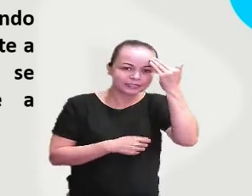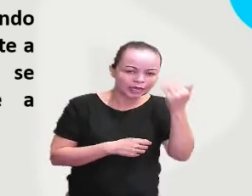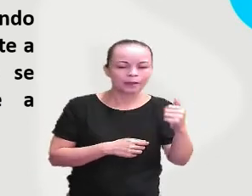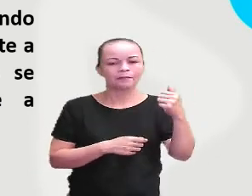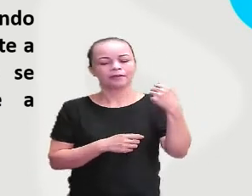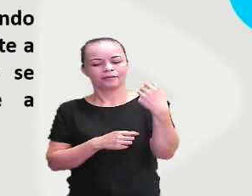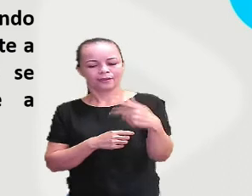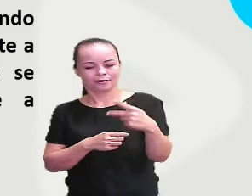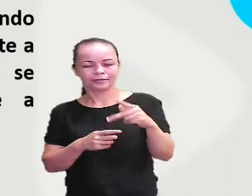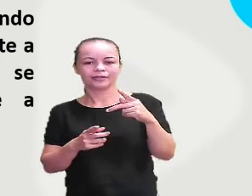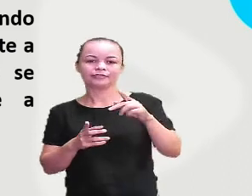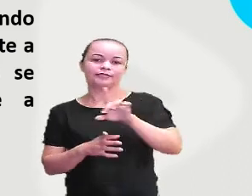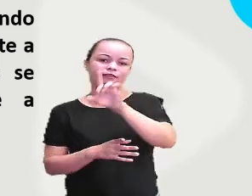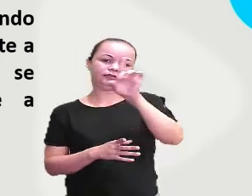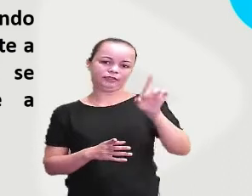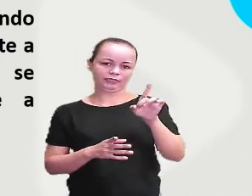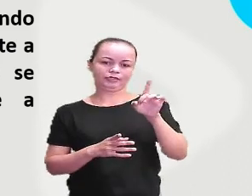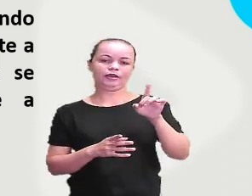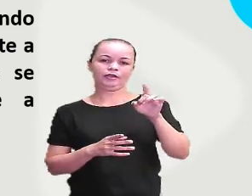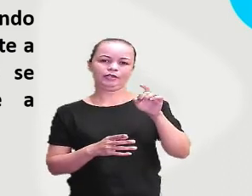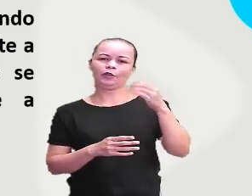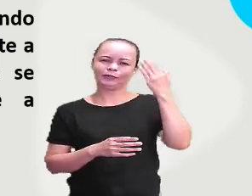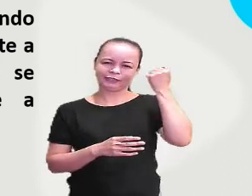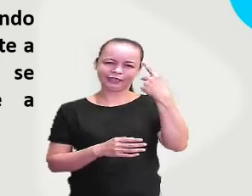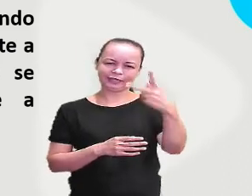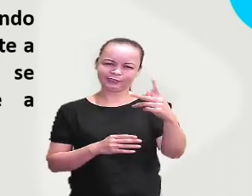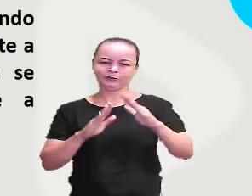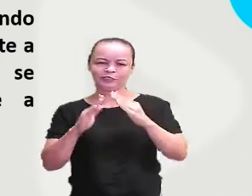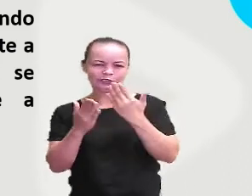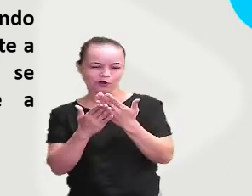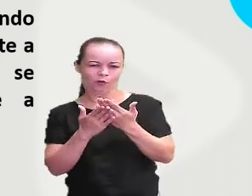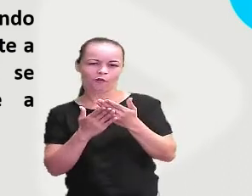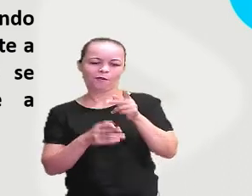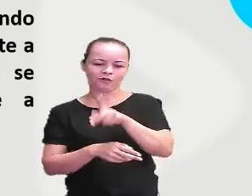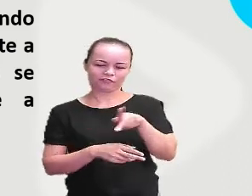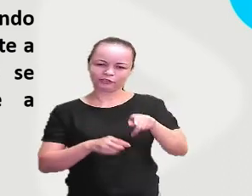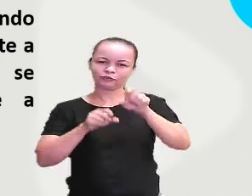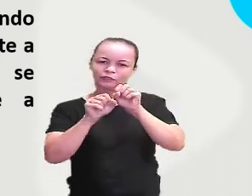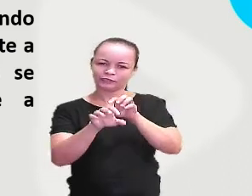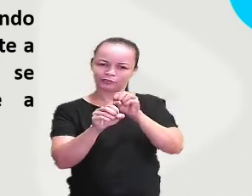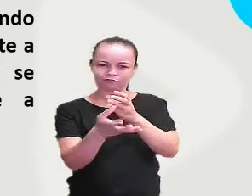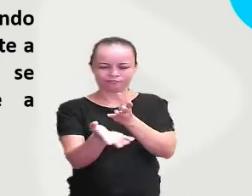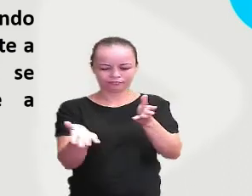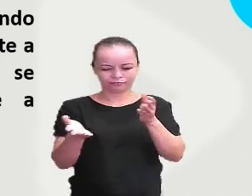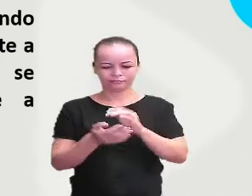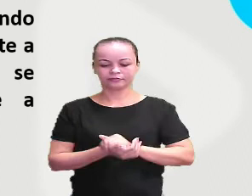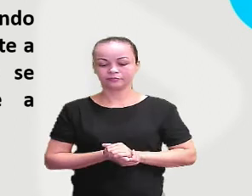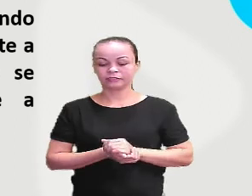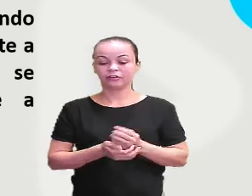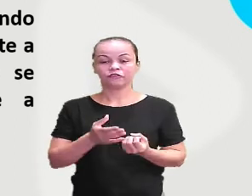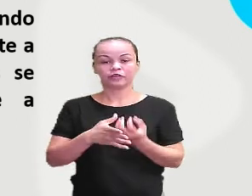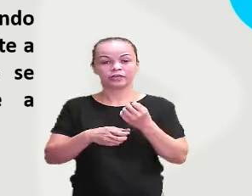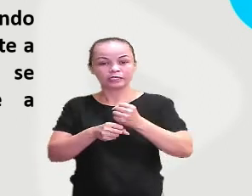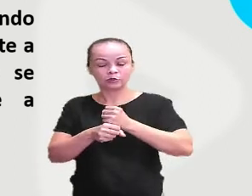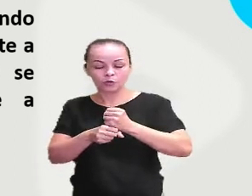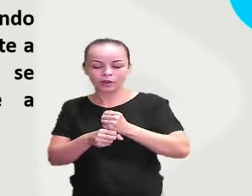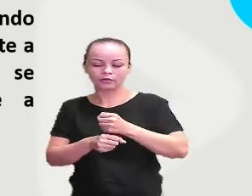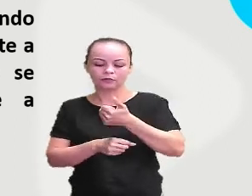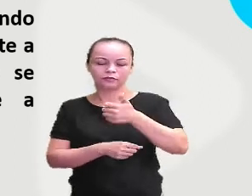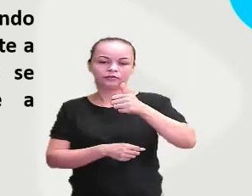escola a professora lembrou para você. Ele surgiu lá atrás, em 1972, durante